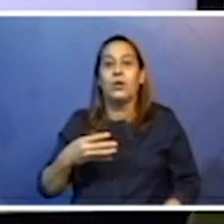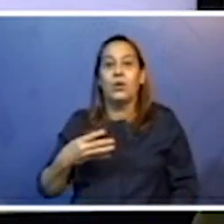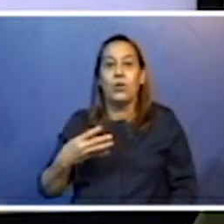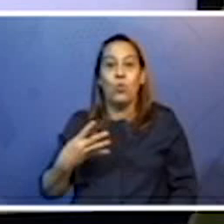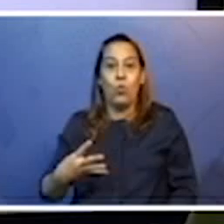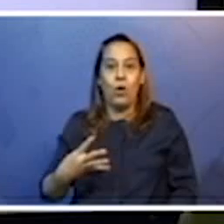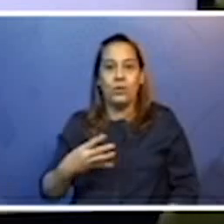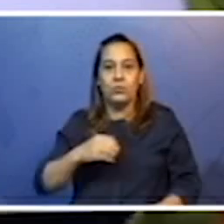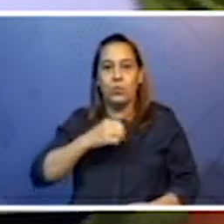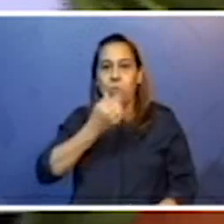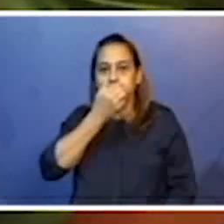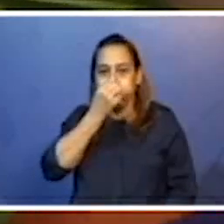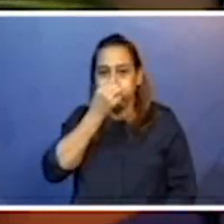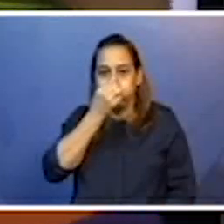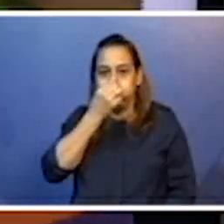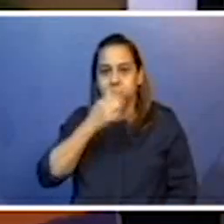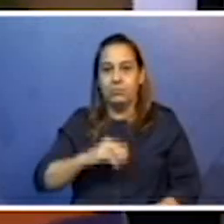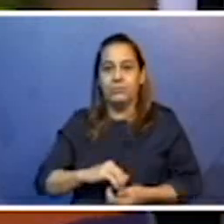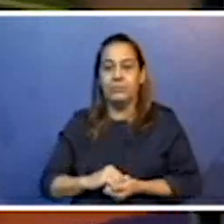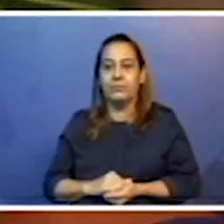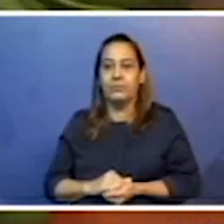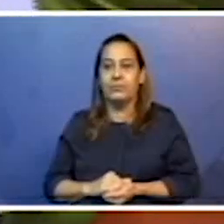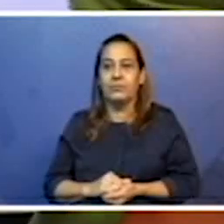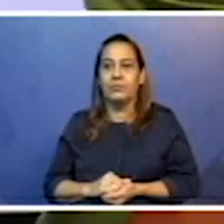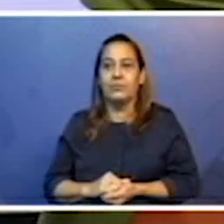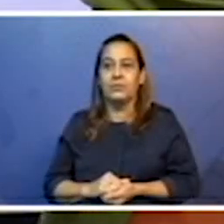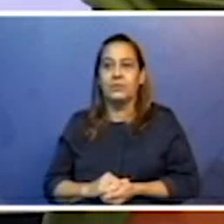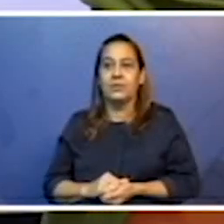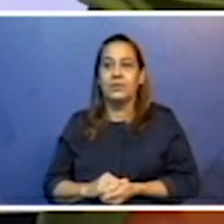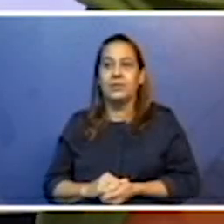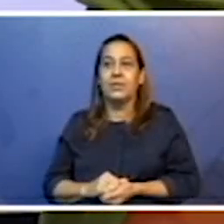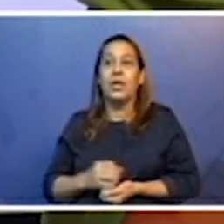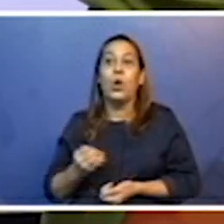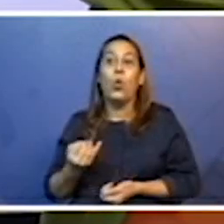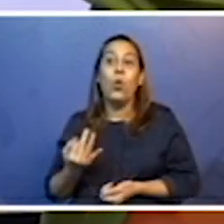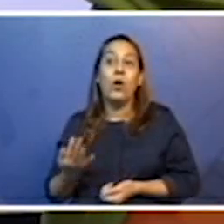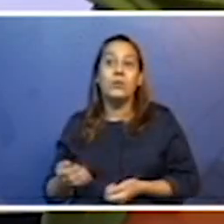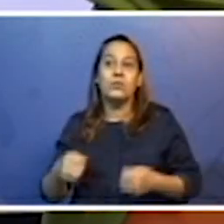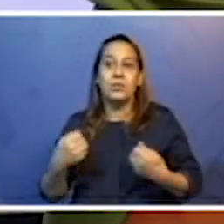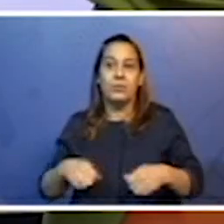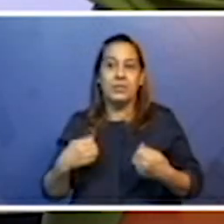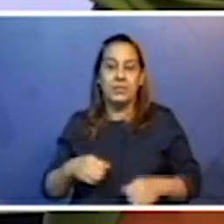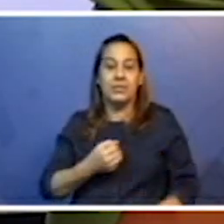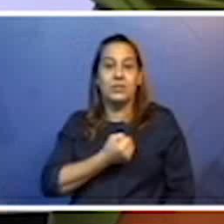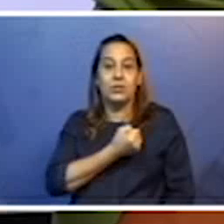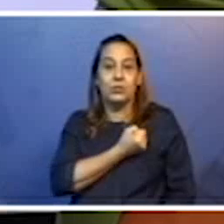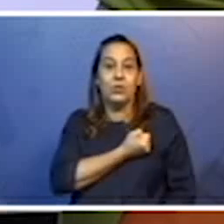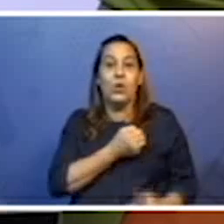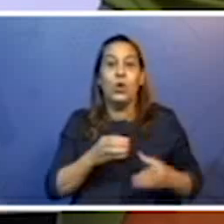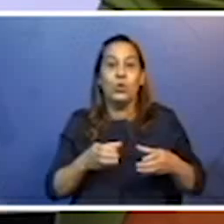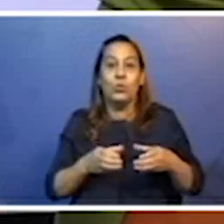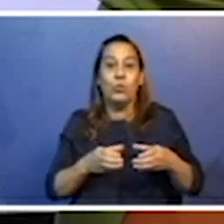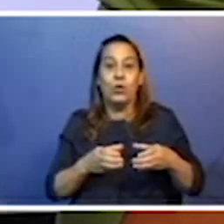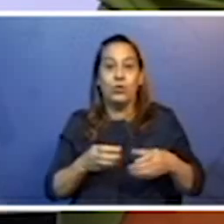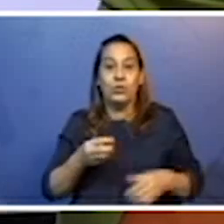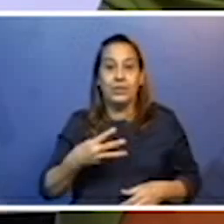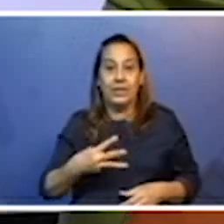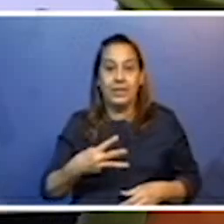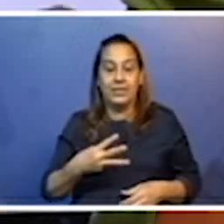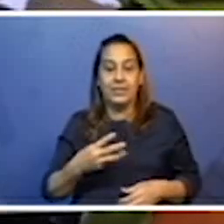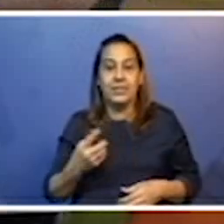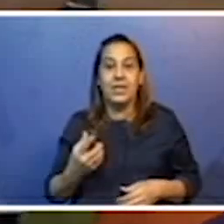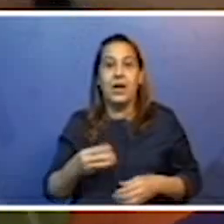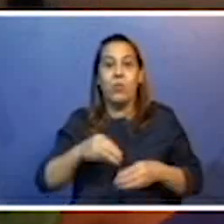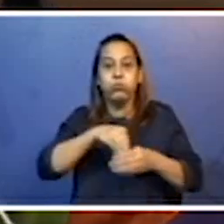4. E aí, tá falando, e o pote 3? Quantos potes 3 eu preciso para